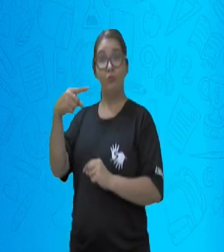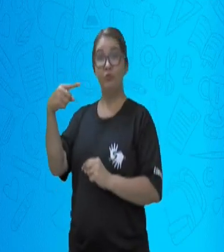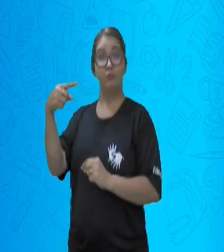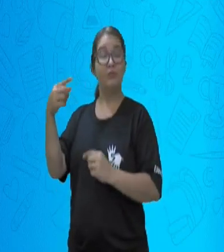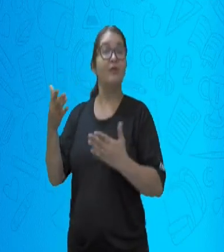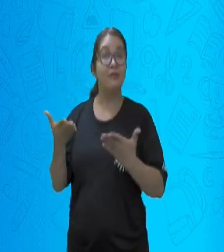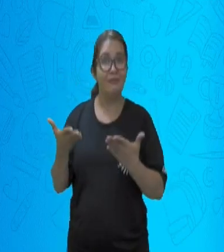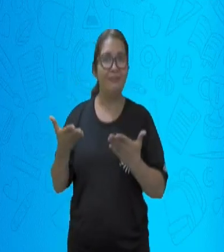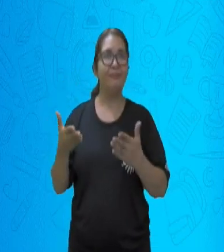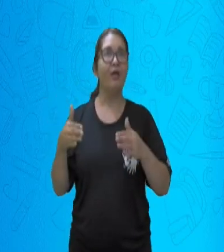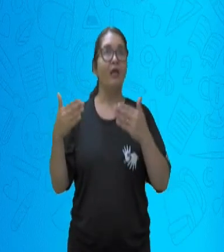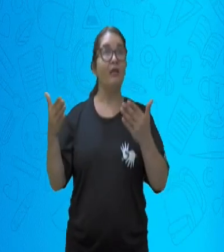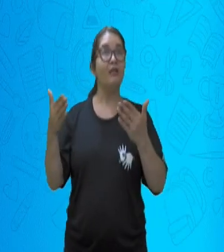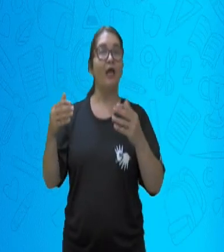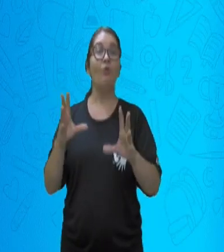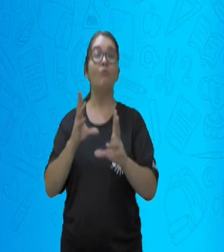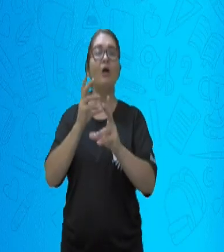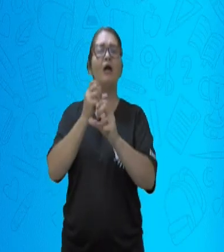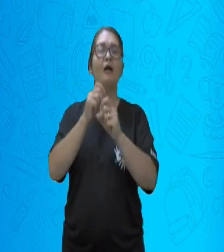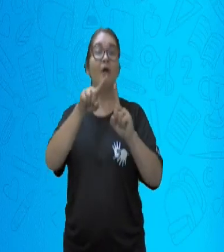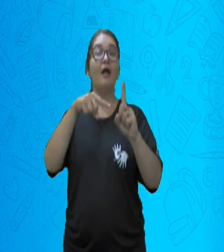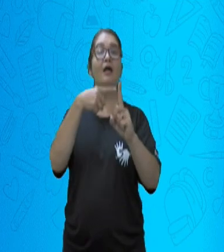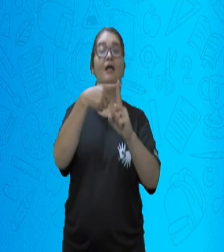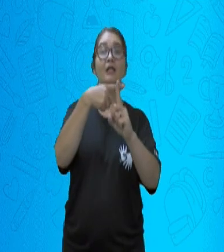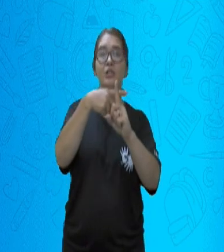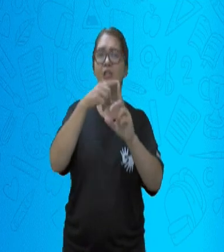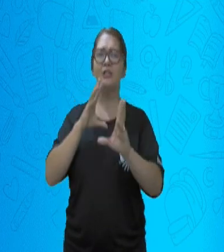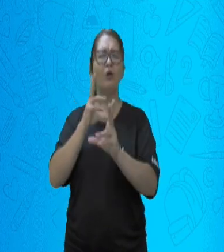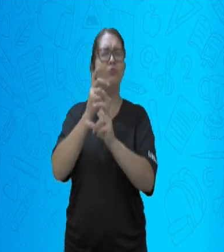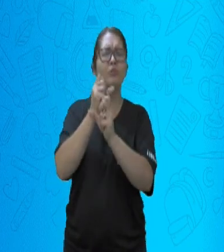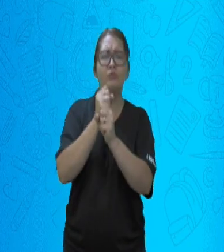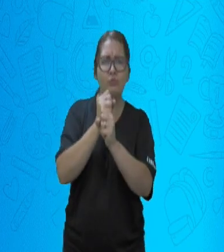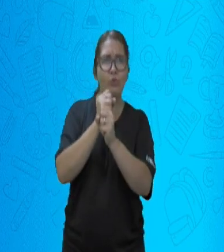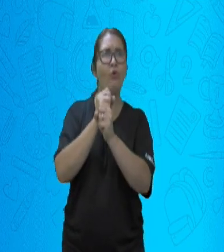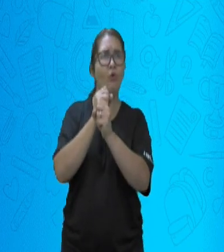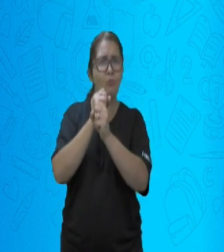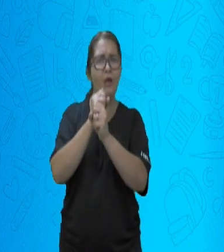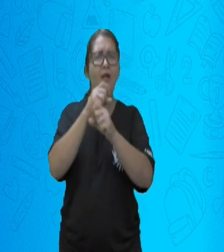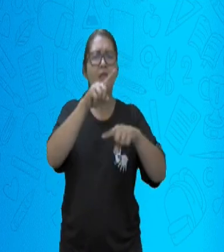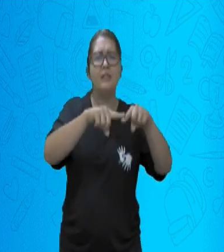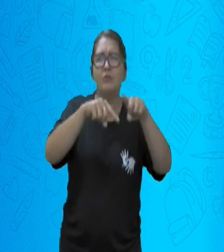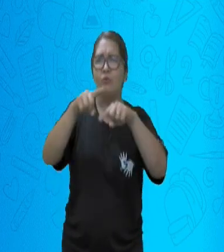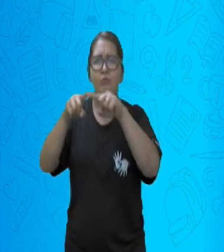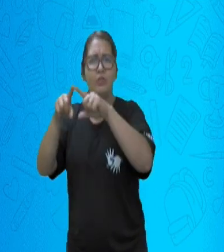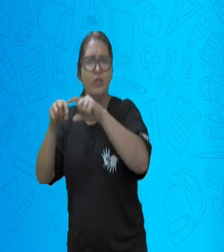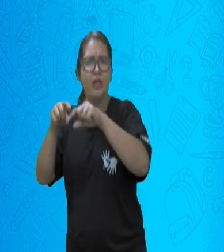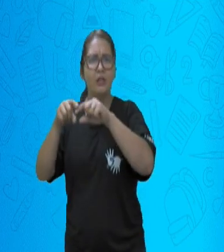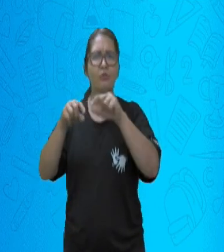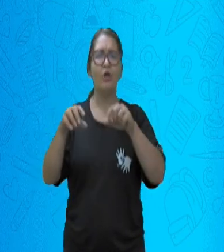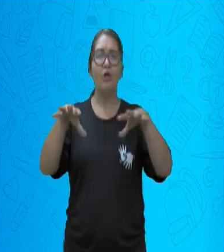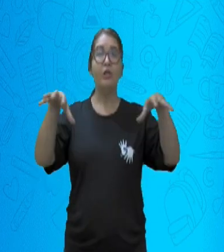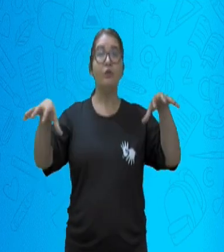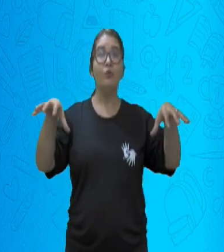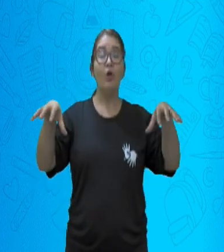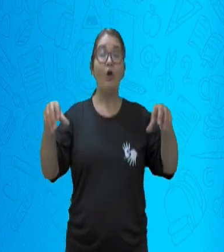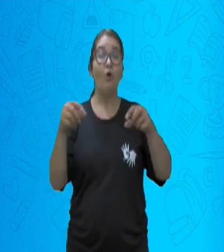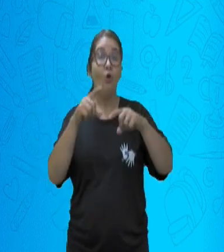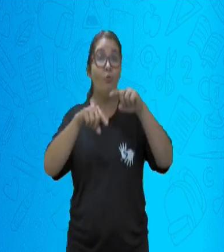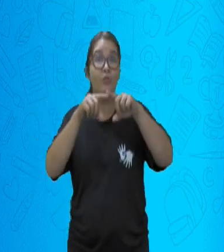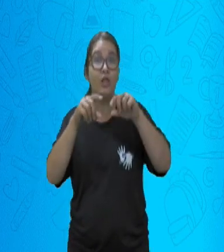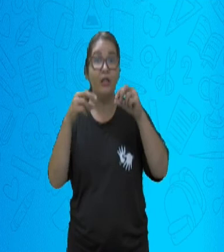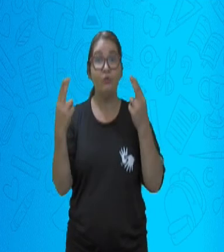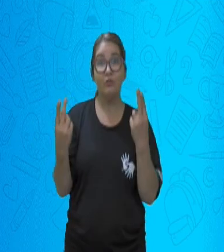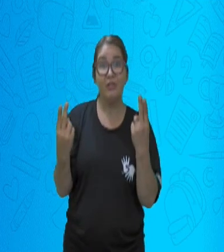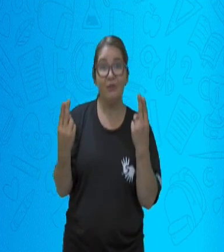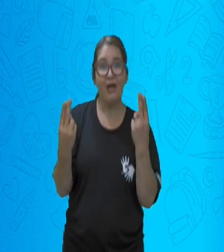A adição é uma operação matemática que reúne objetos que possuem a mesma natureza, mas que estão em dois grupos distintos.